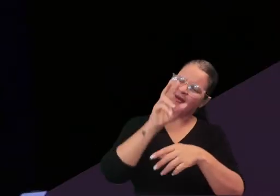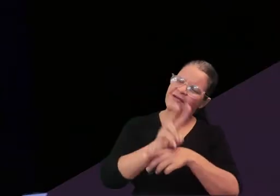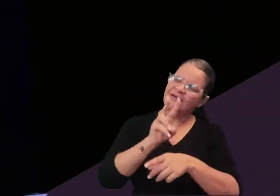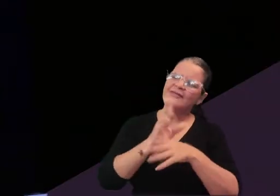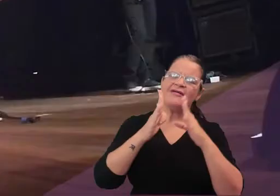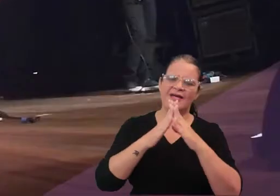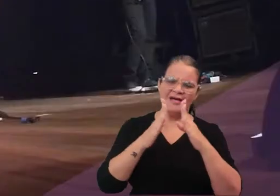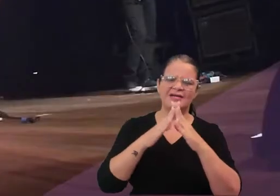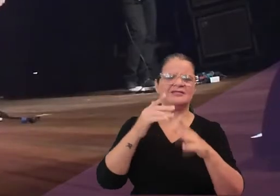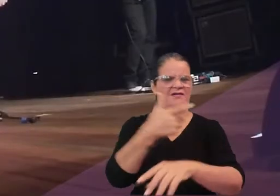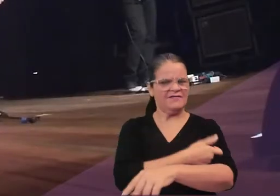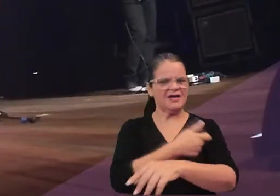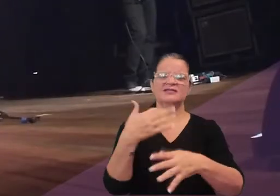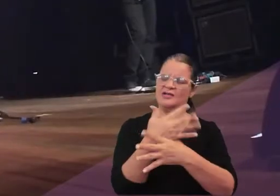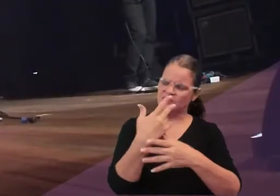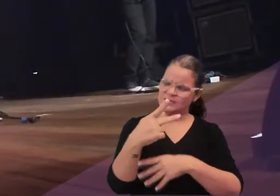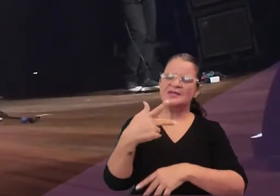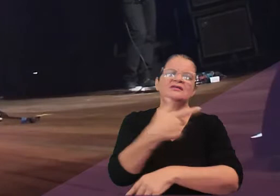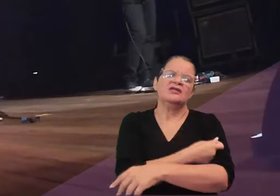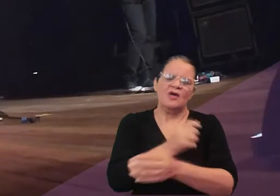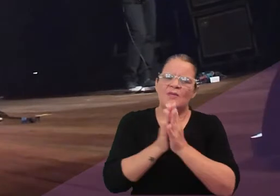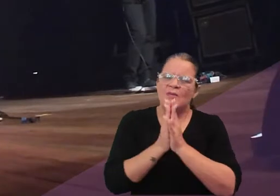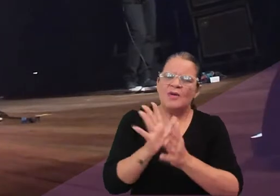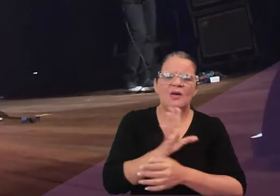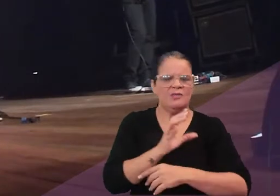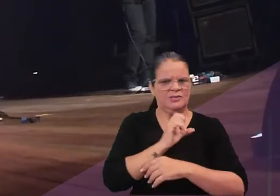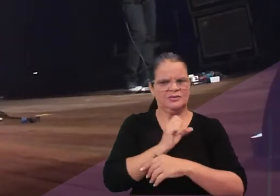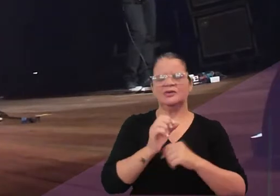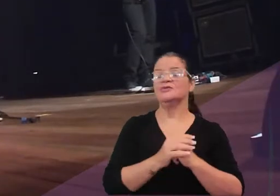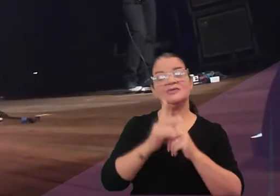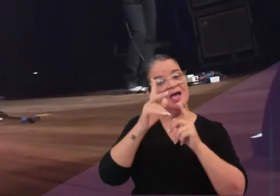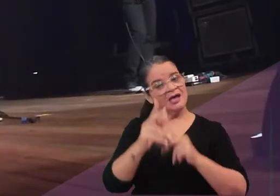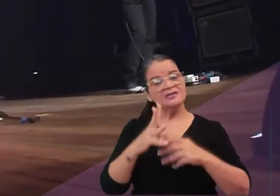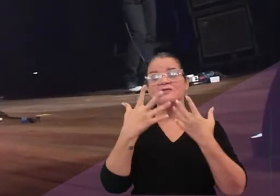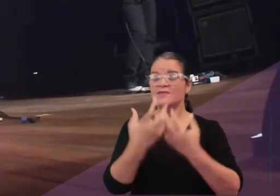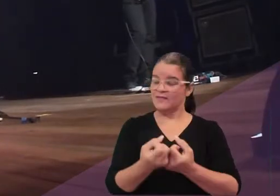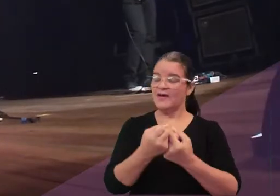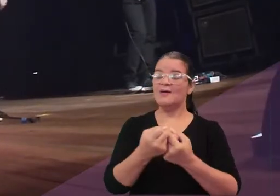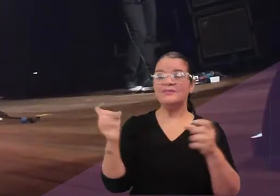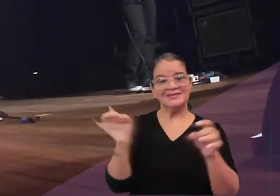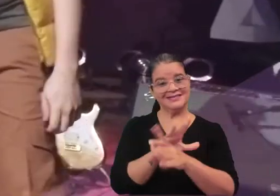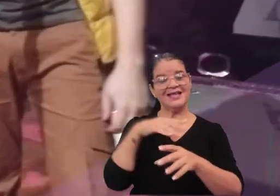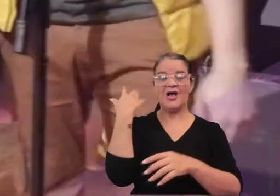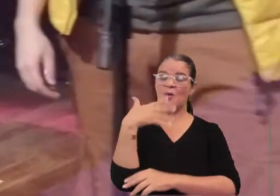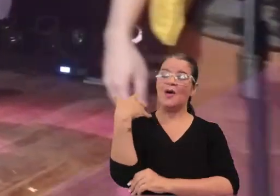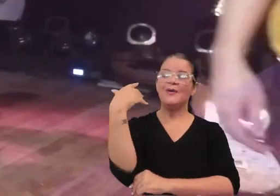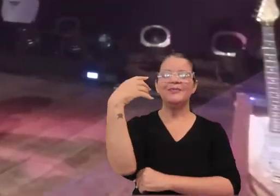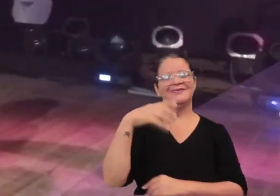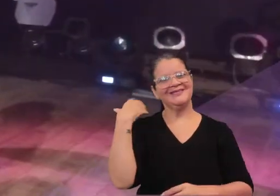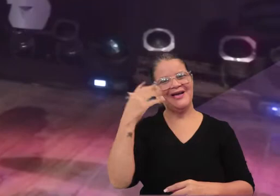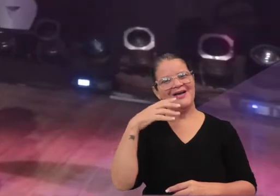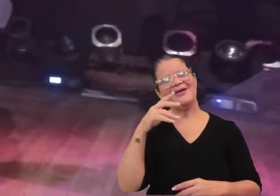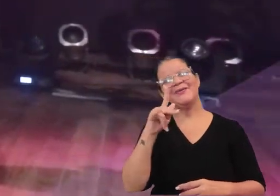show para vocês. Isso, então fique em casa. Quando chegar a vacina da sua idade, você tome, pelo amor de Deus. E é